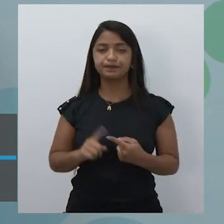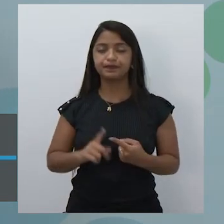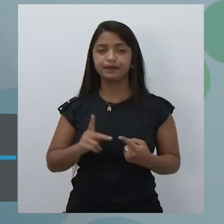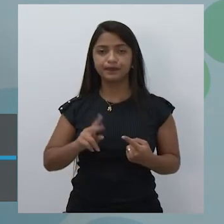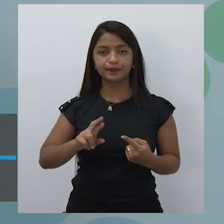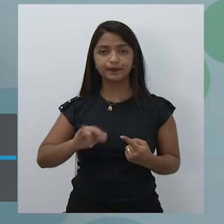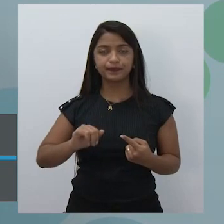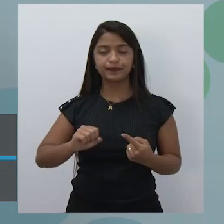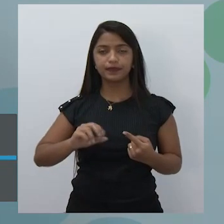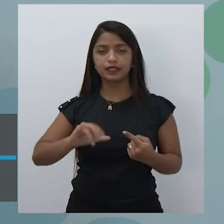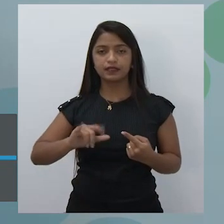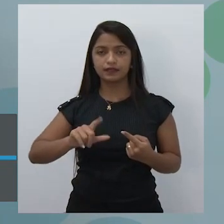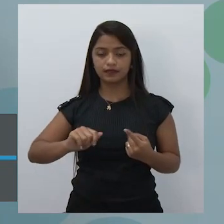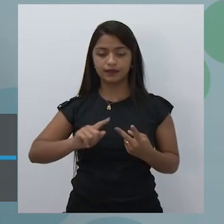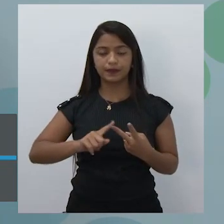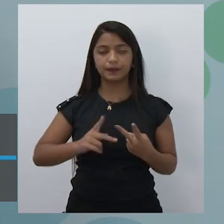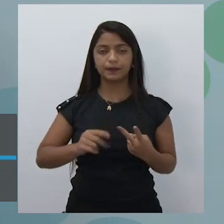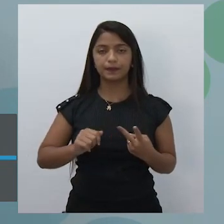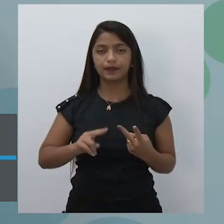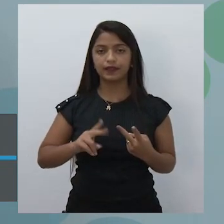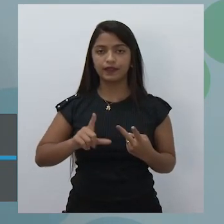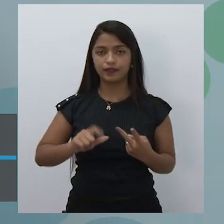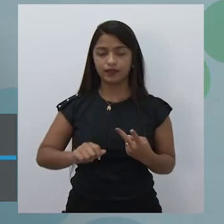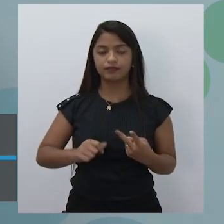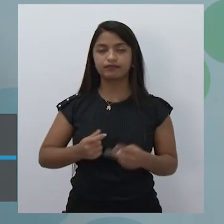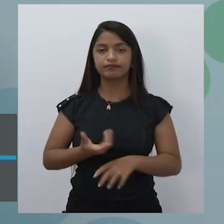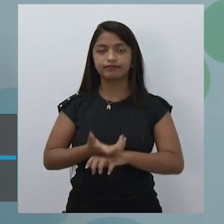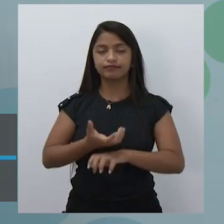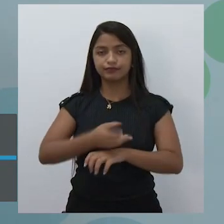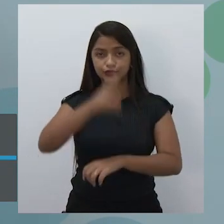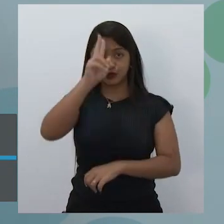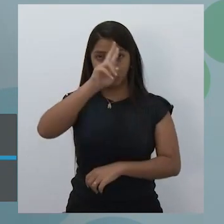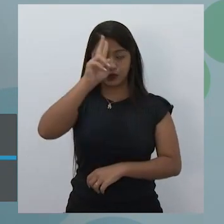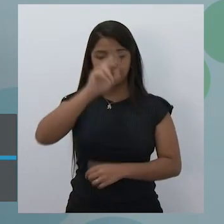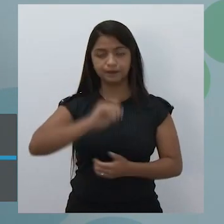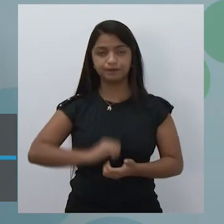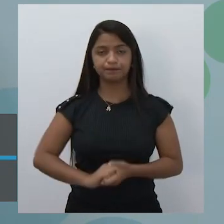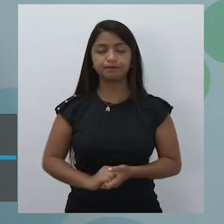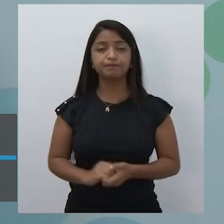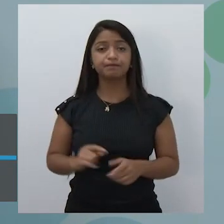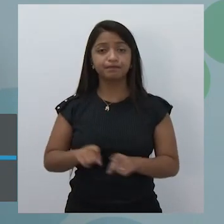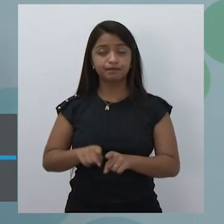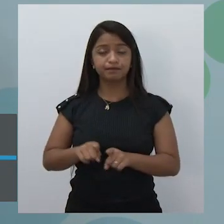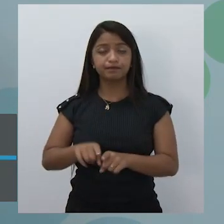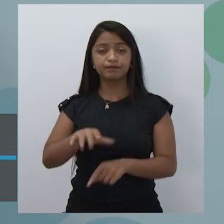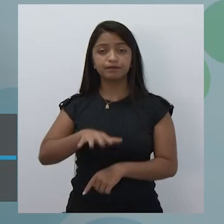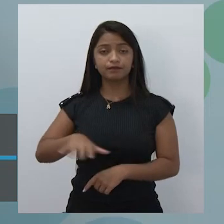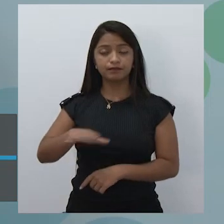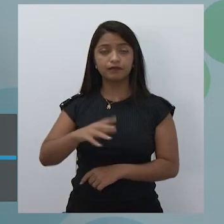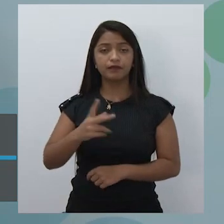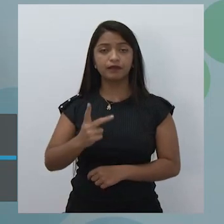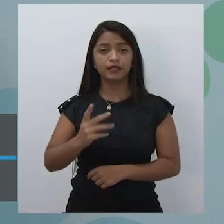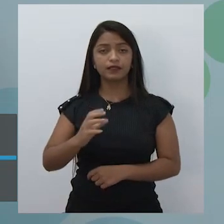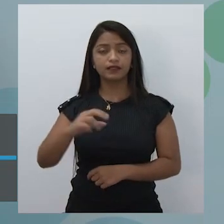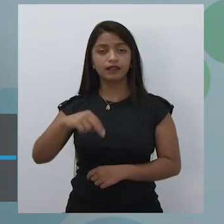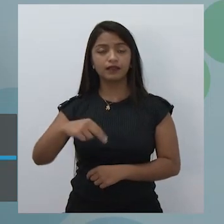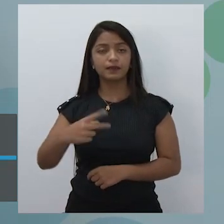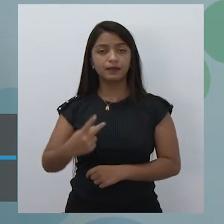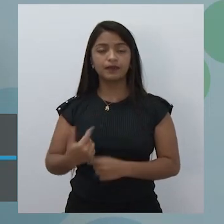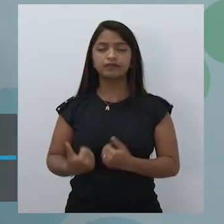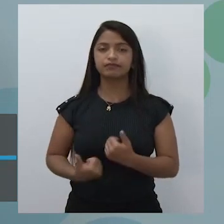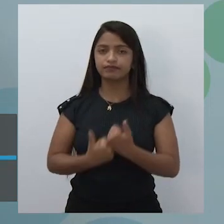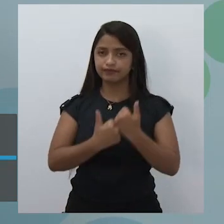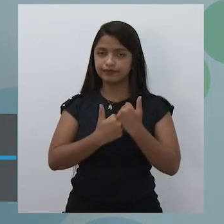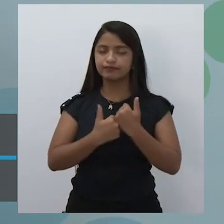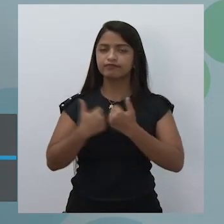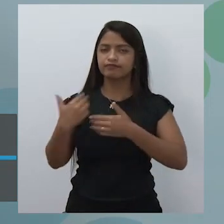Paula, para História. Também tivemos o apoio muito importante dos PCNPs em vários momentos